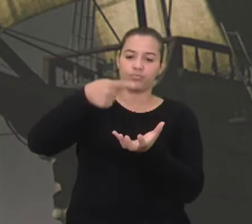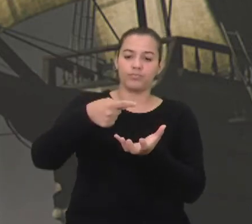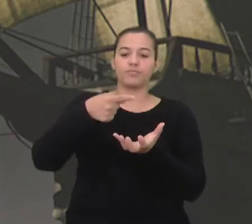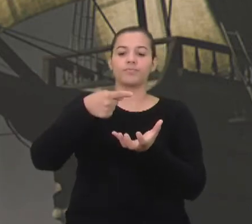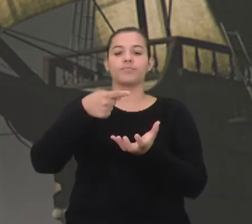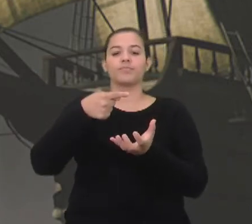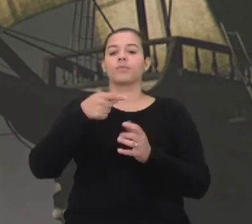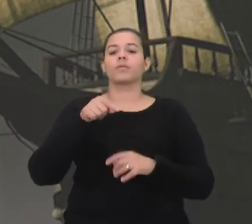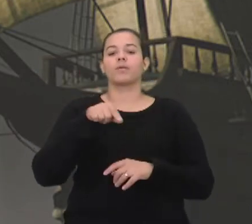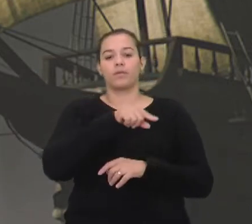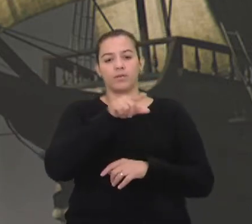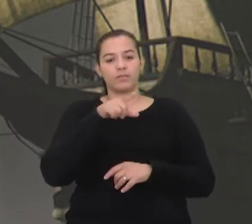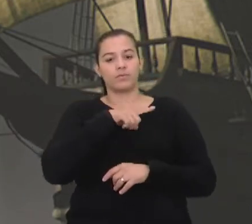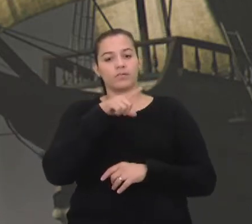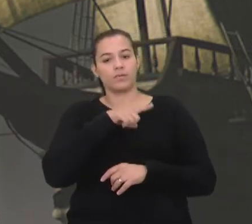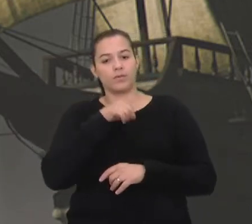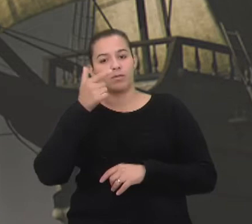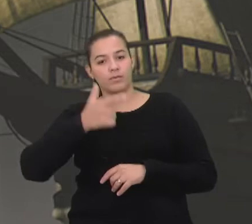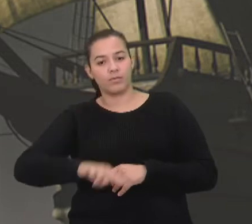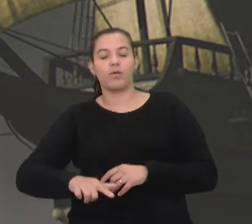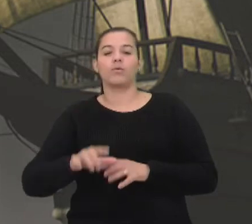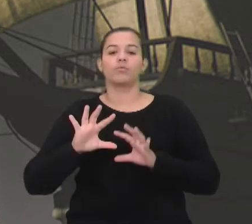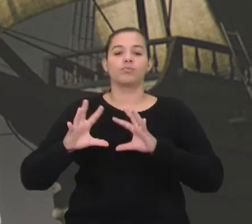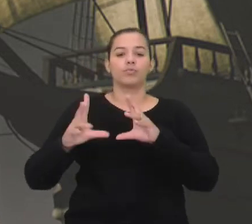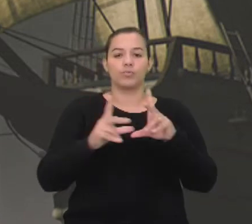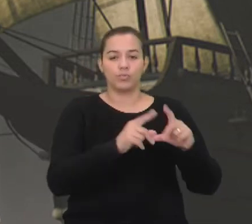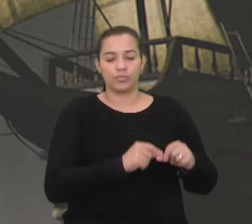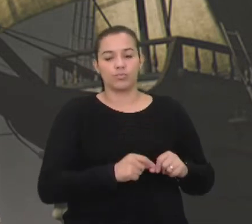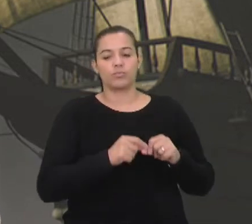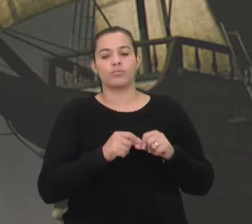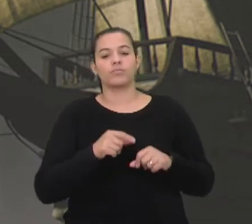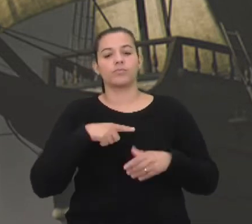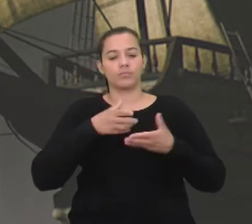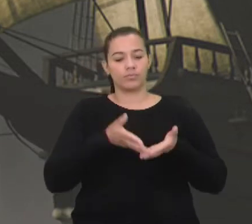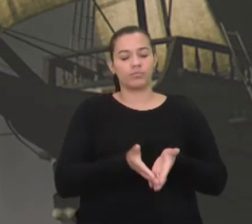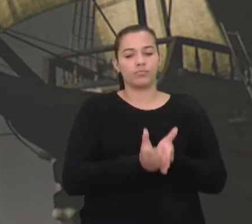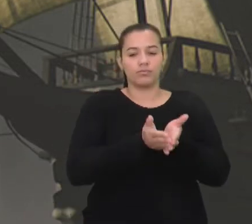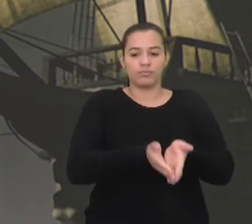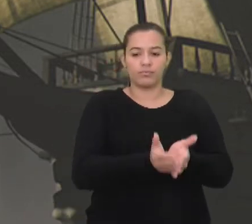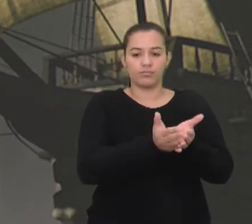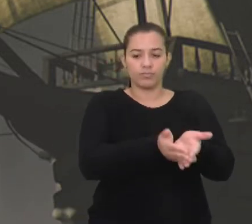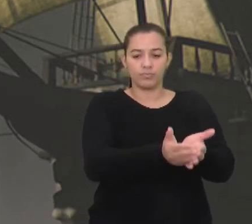Daí circunnavegação, né? Ou seja, deram a volta ao mundo navegando, né?